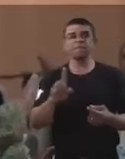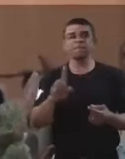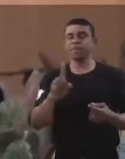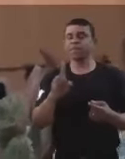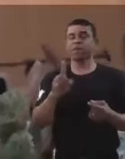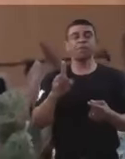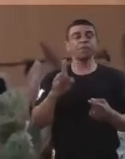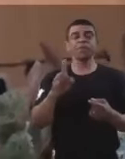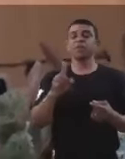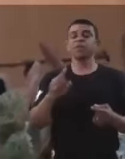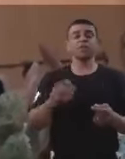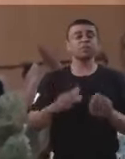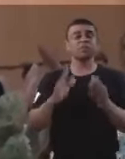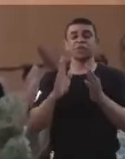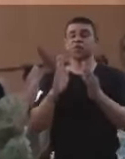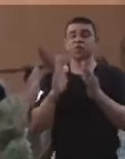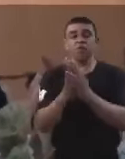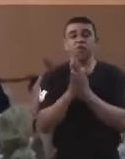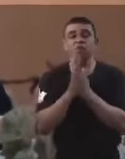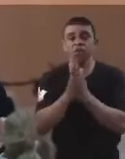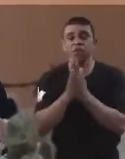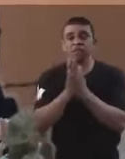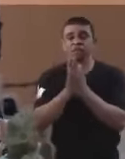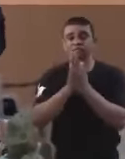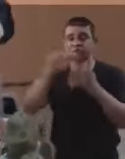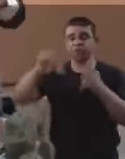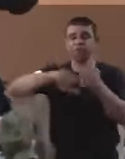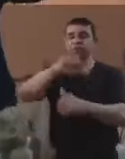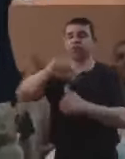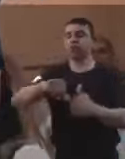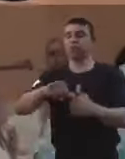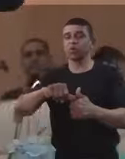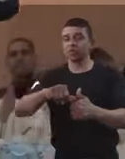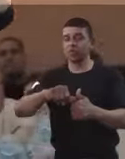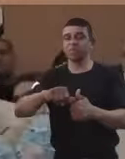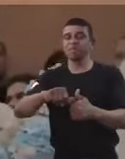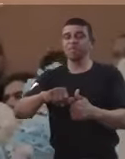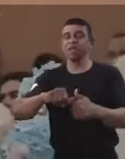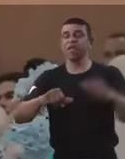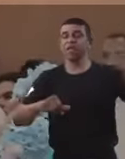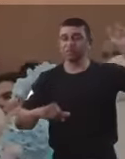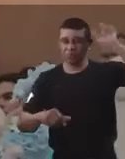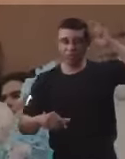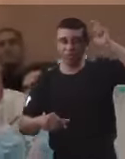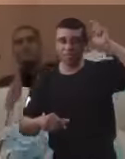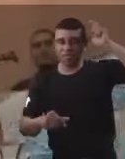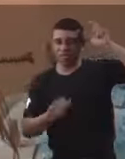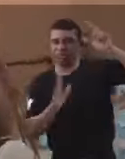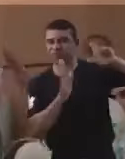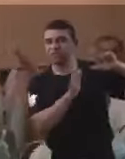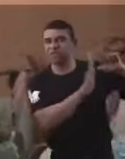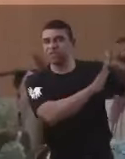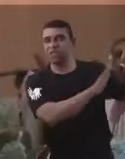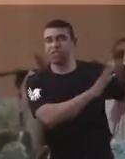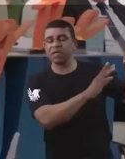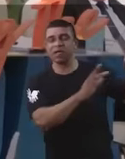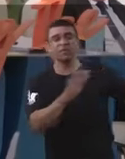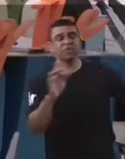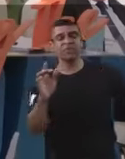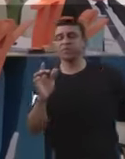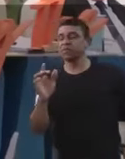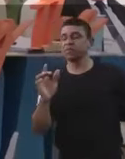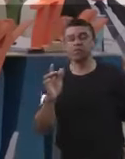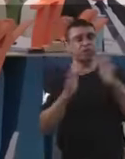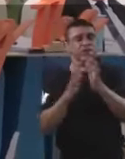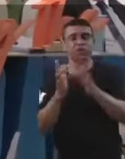quem compra louvor é Satanás. Se você glorificar, ele é Deus. Se você não glorificar,